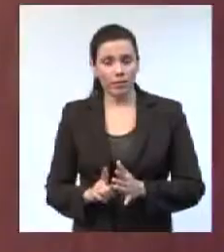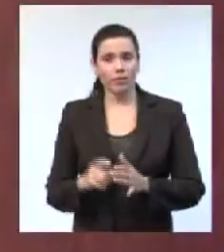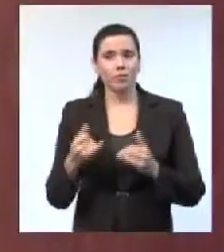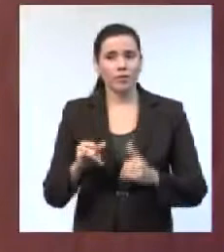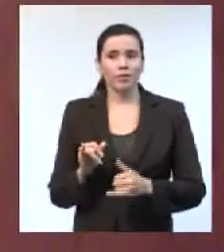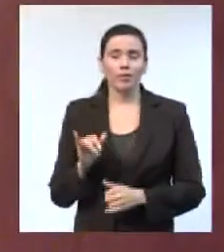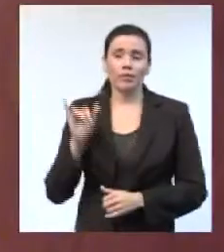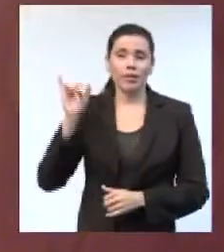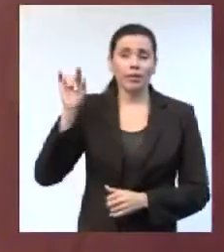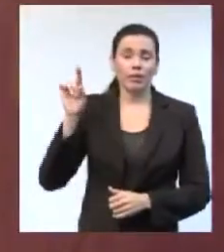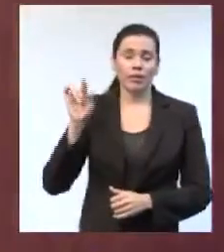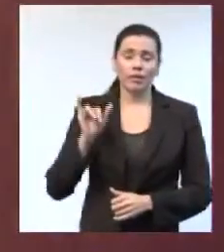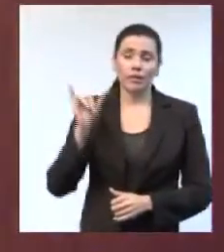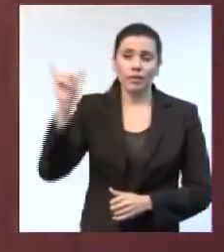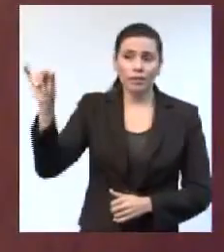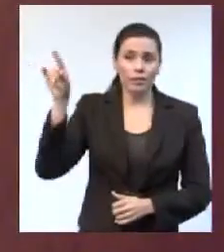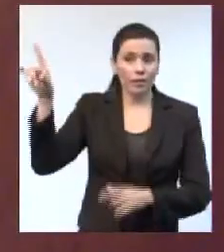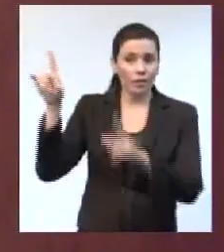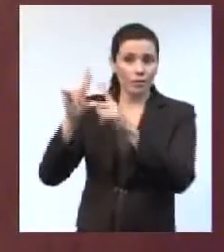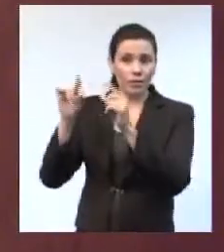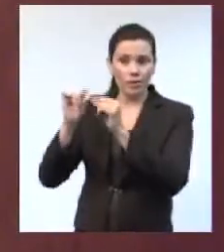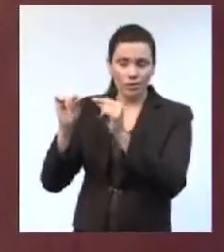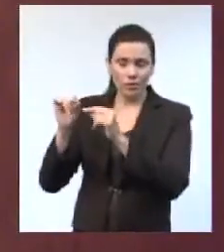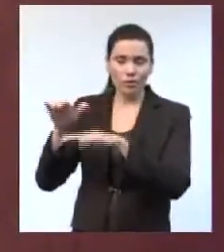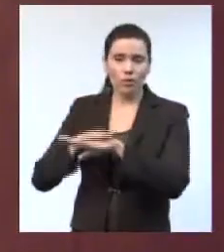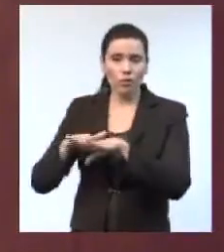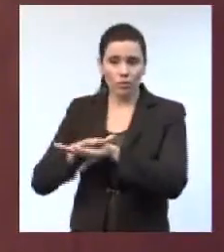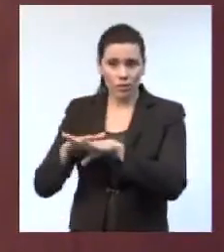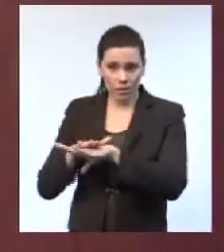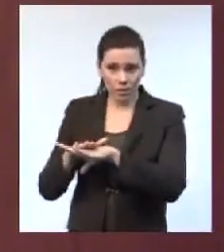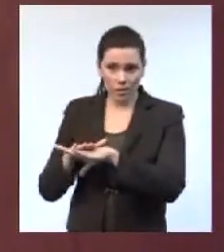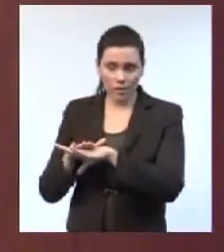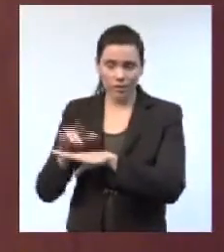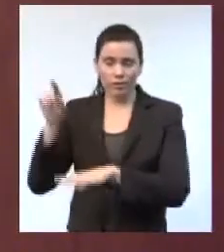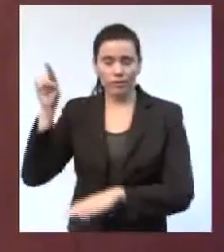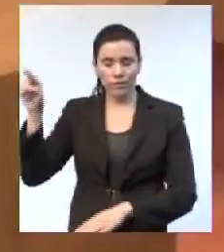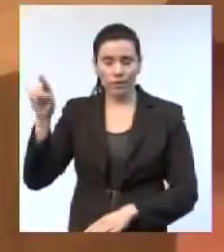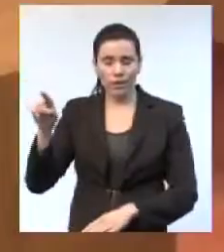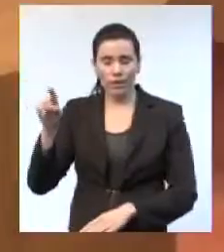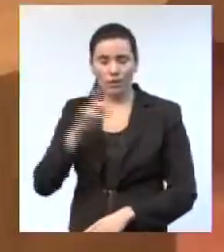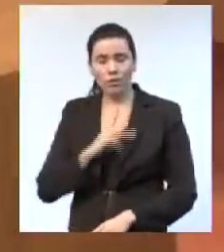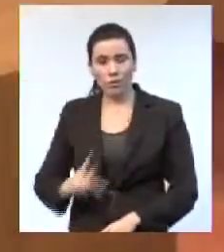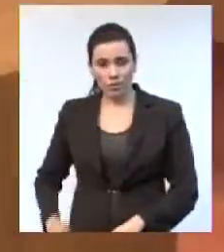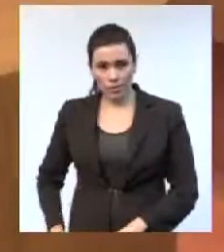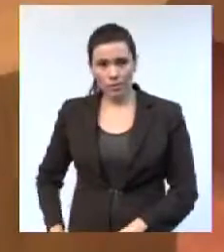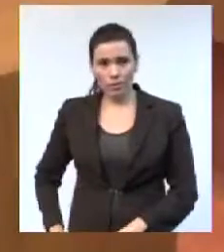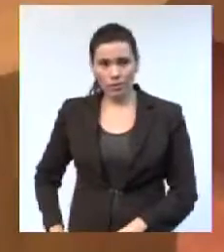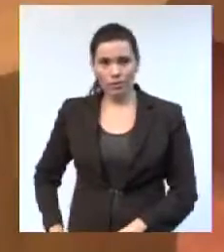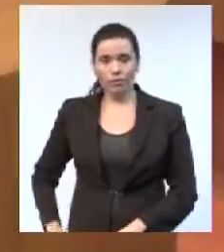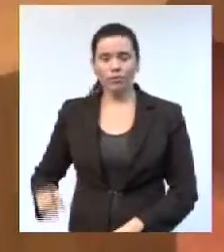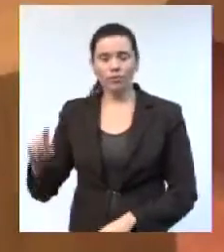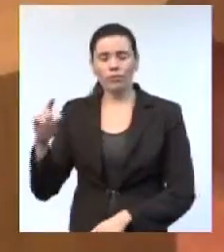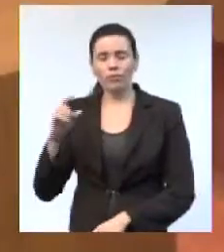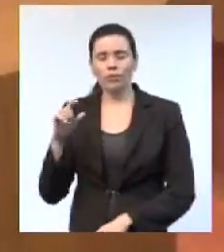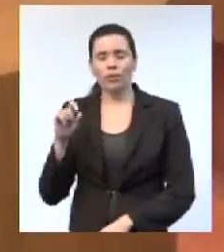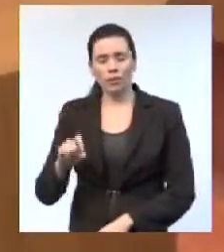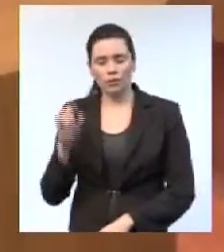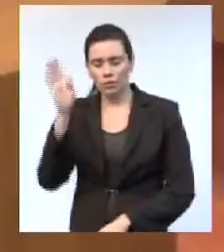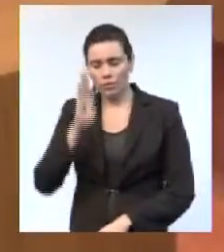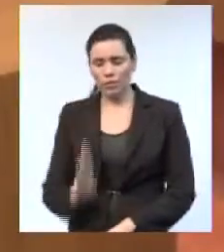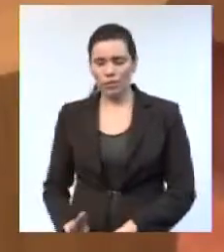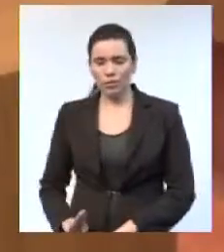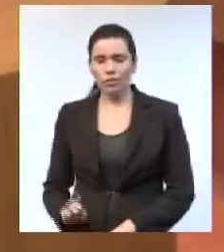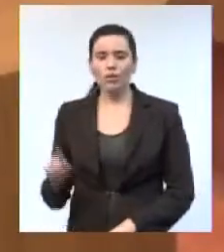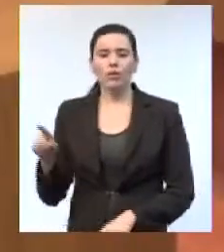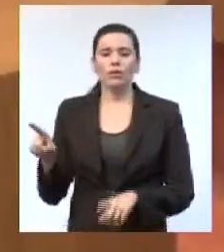decreto de intervenção, onde seria afastado o governador do estado, nomeado o interventor, que